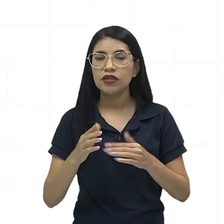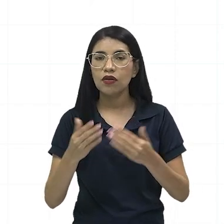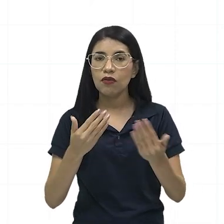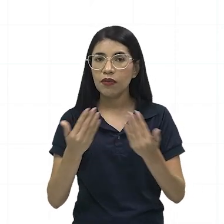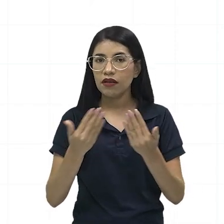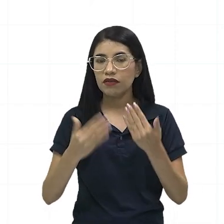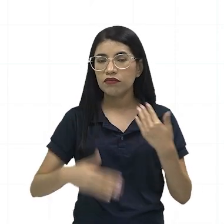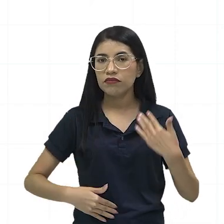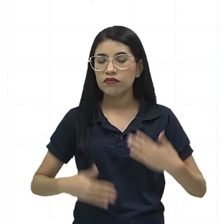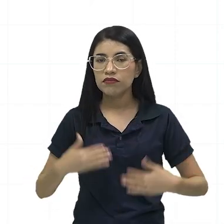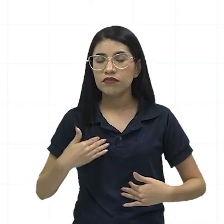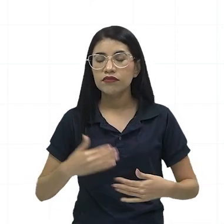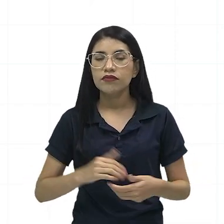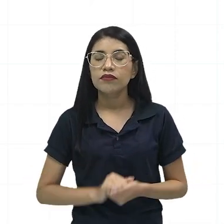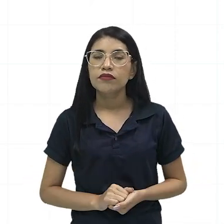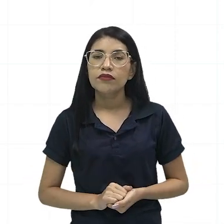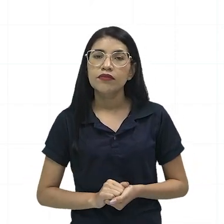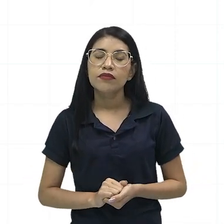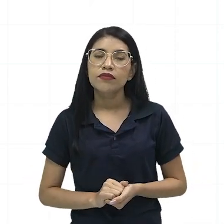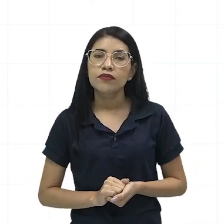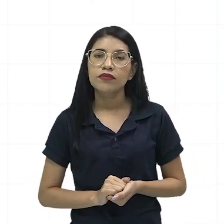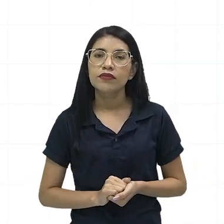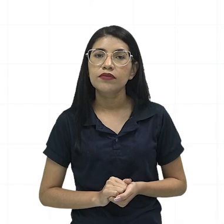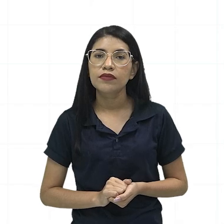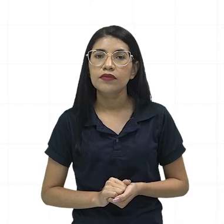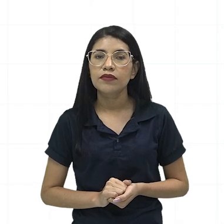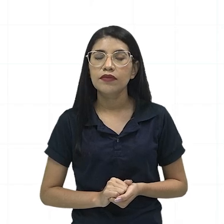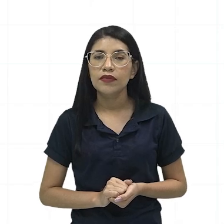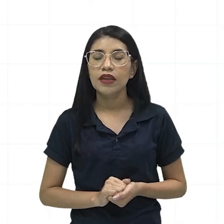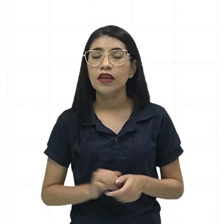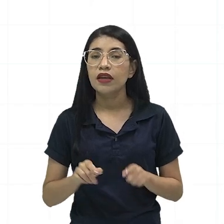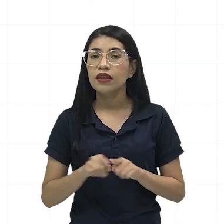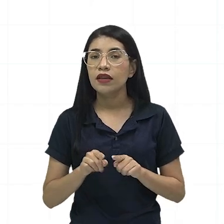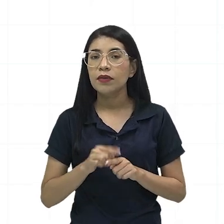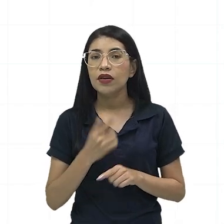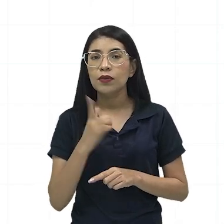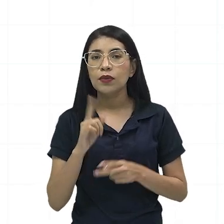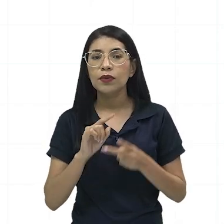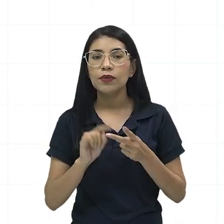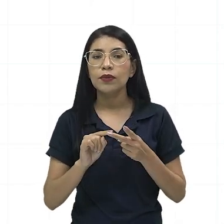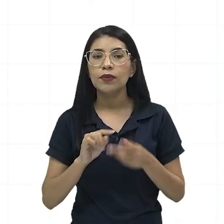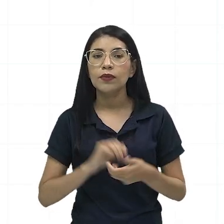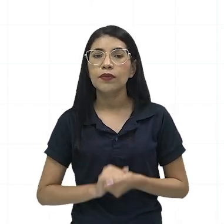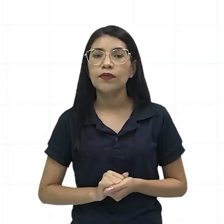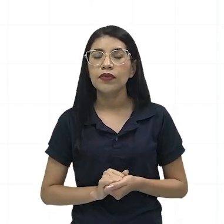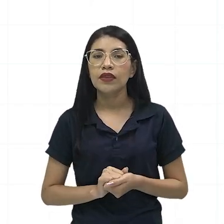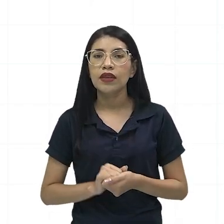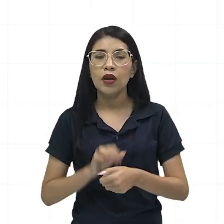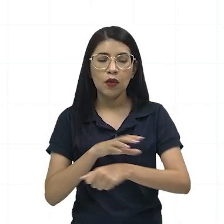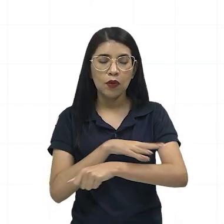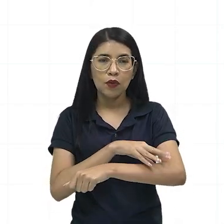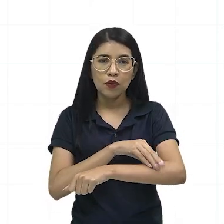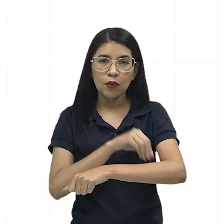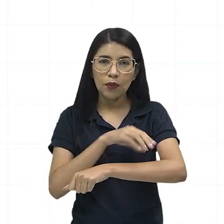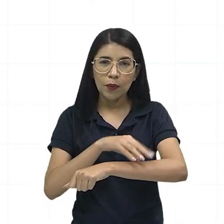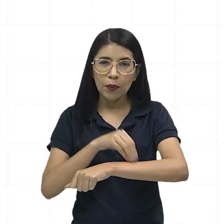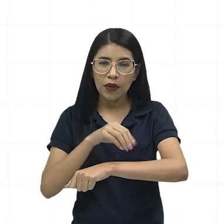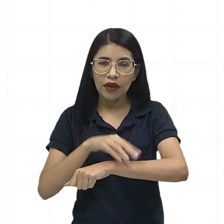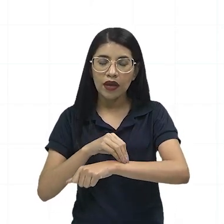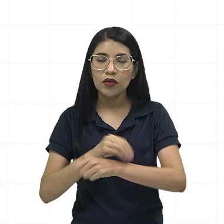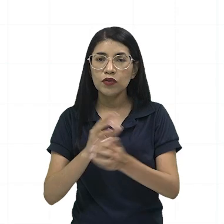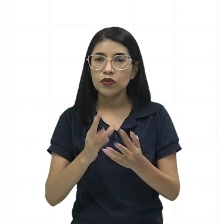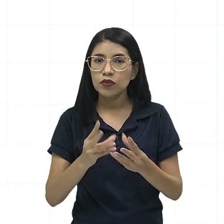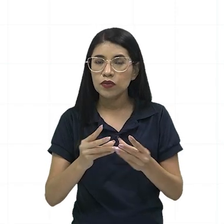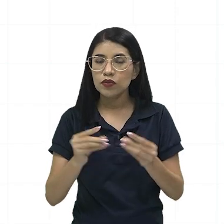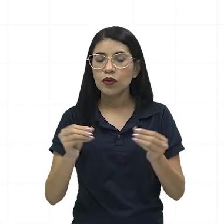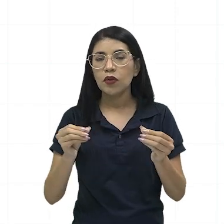pele. Além das manchas, nós temos aí como sintomas o sumiço de pelos em certas partes do corpo,